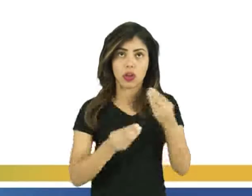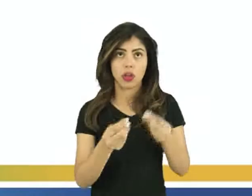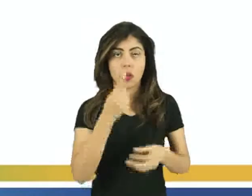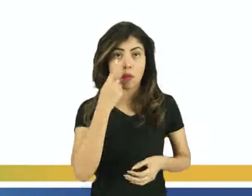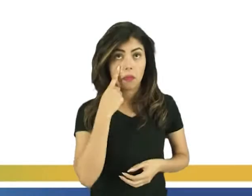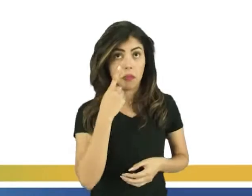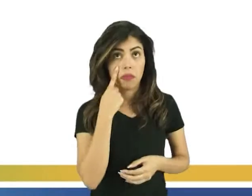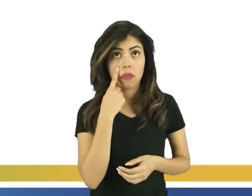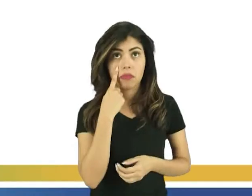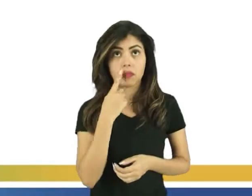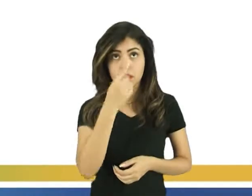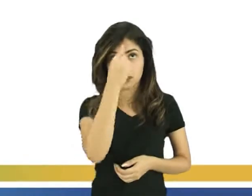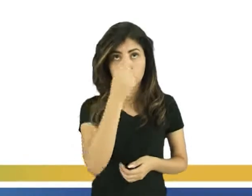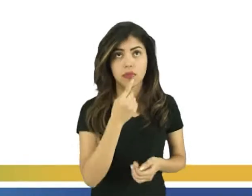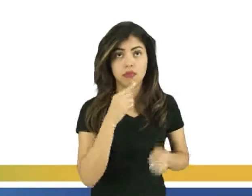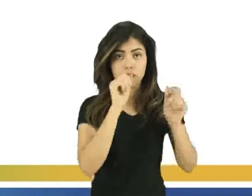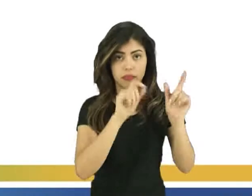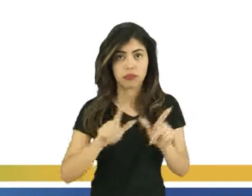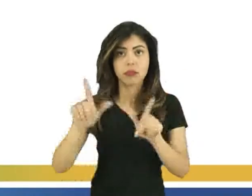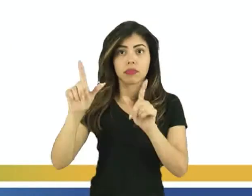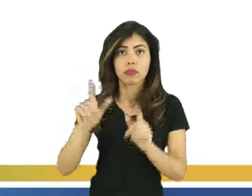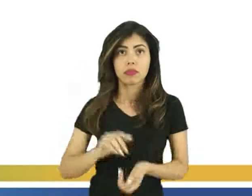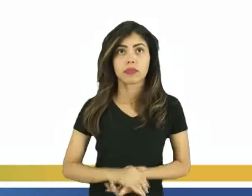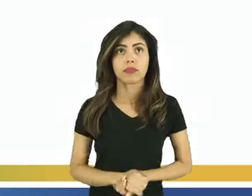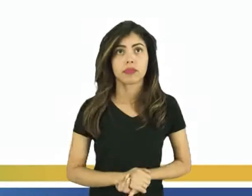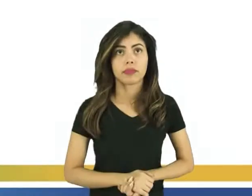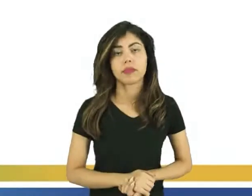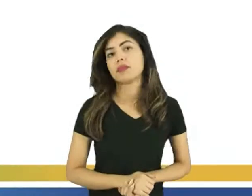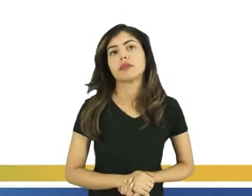podem observar nessa imagem aí no slide.